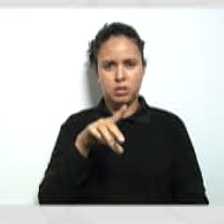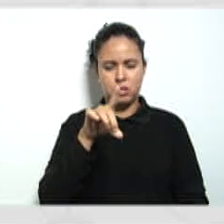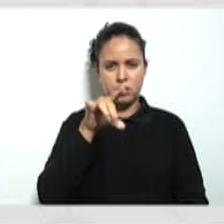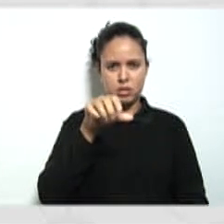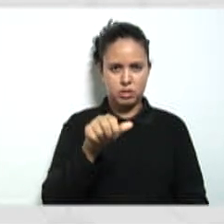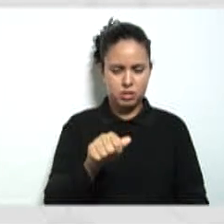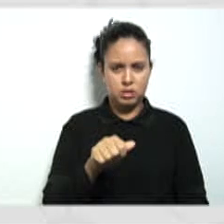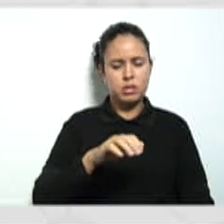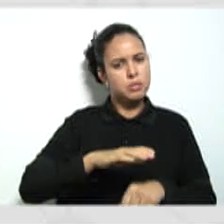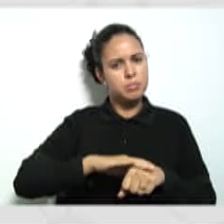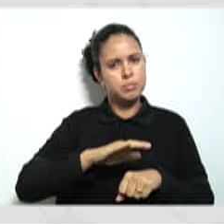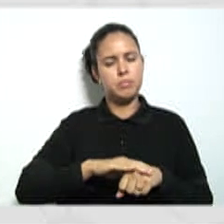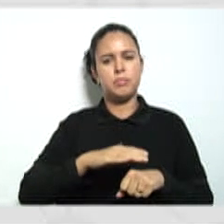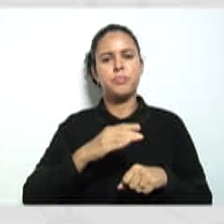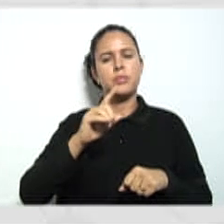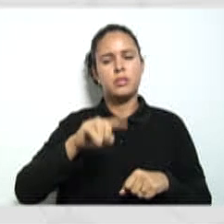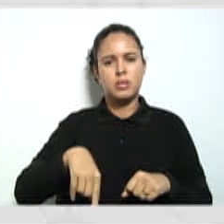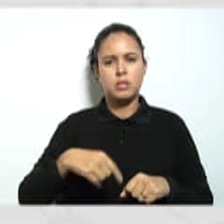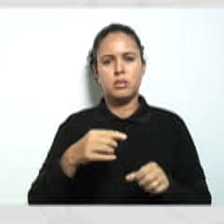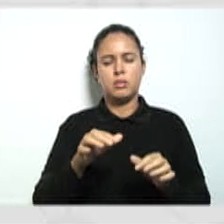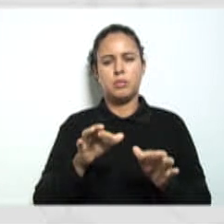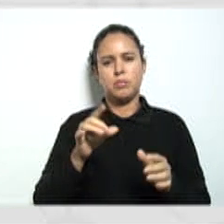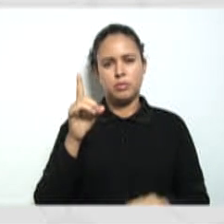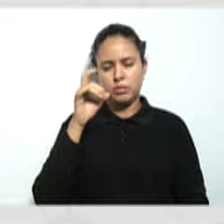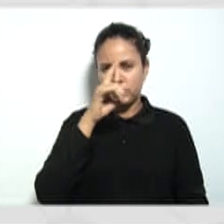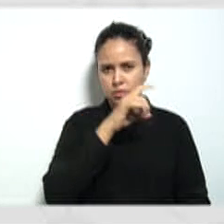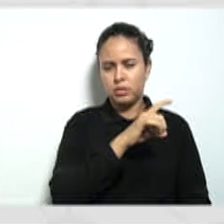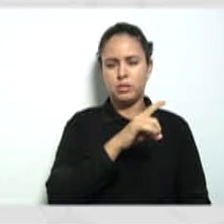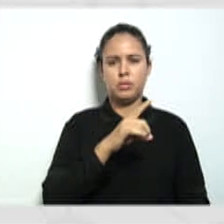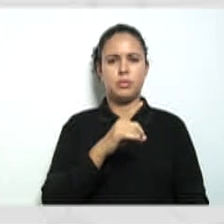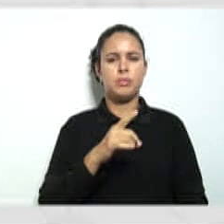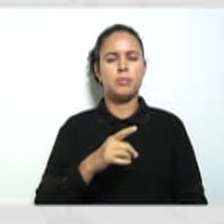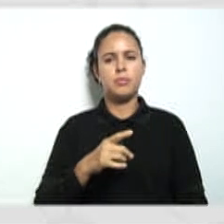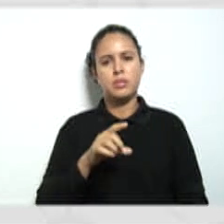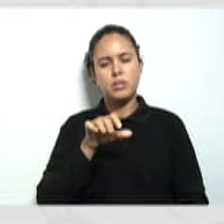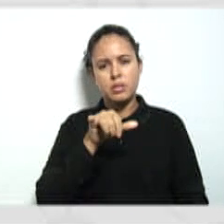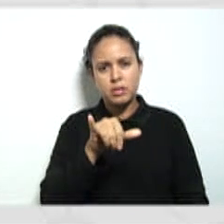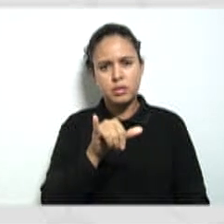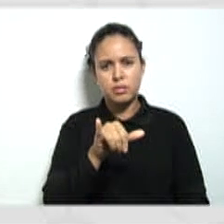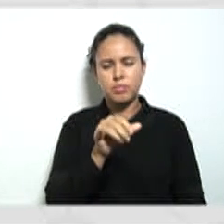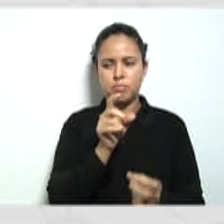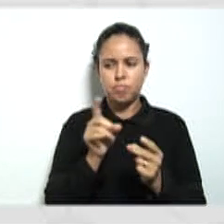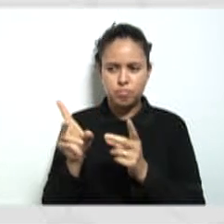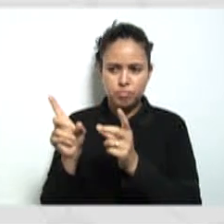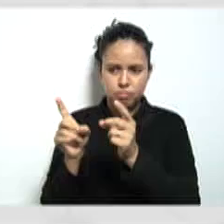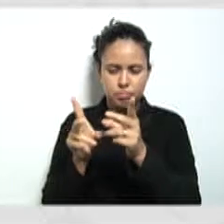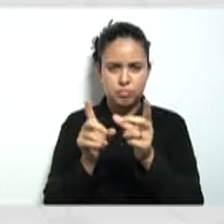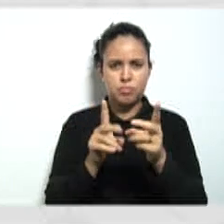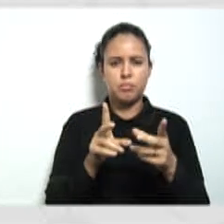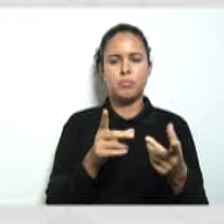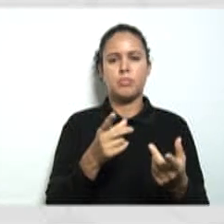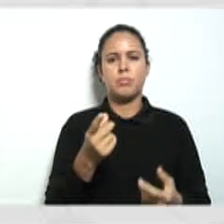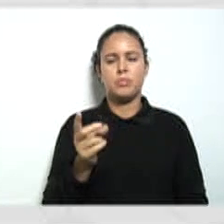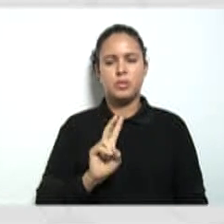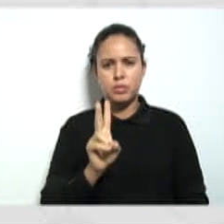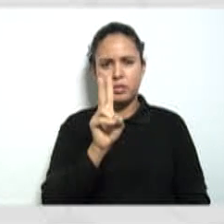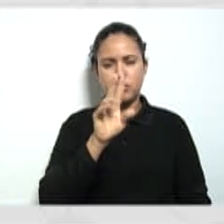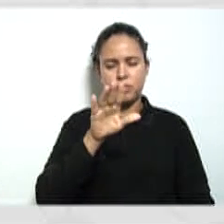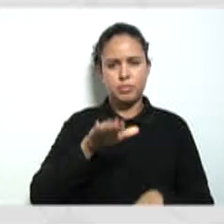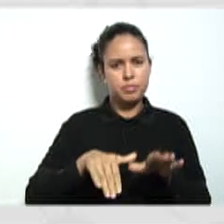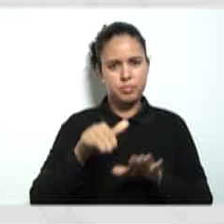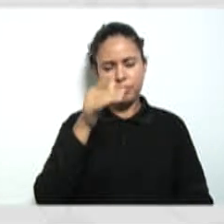que é muito sofisticado, muito elaborado, mas que se você vai negociar preço diretamente com o produtor, às vezes uma pessoa